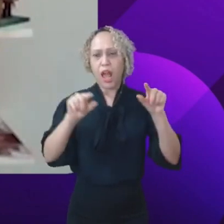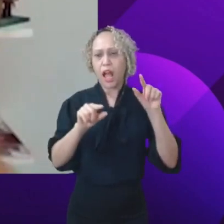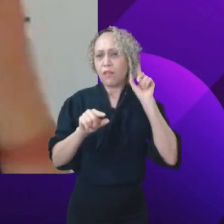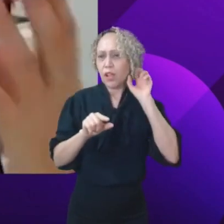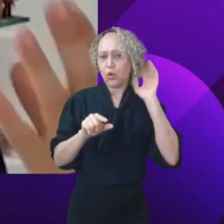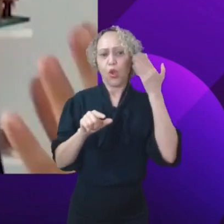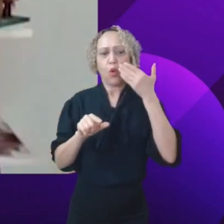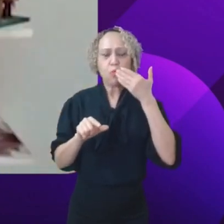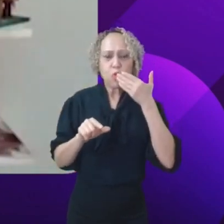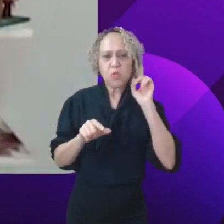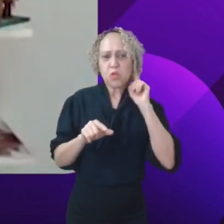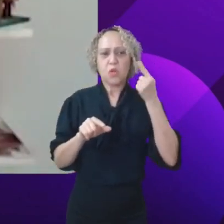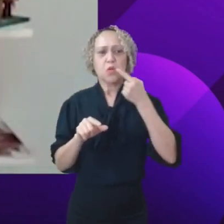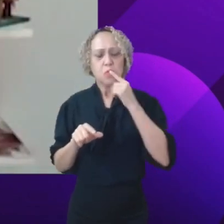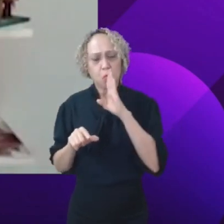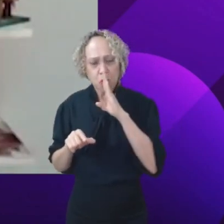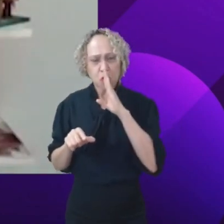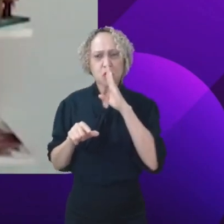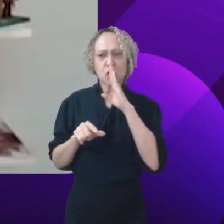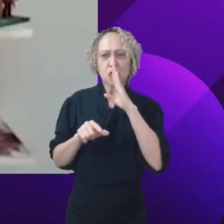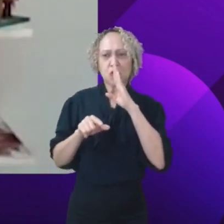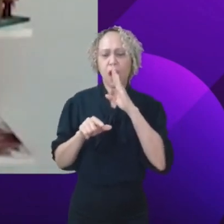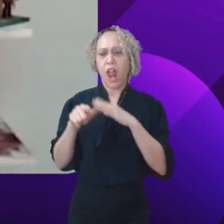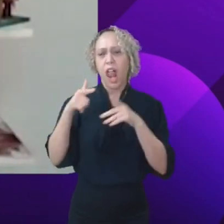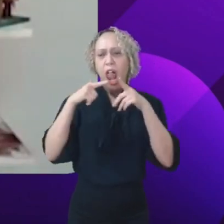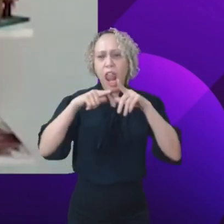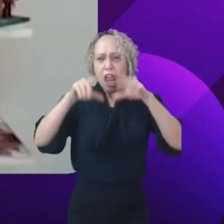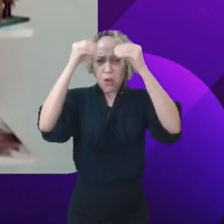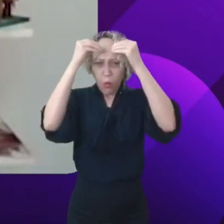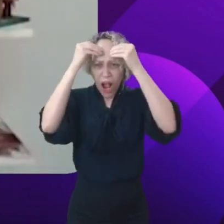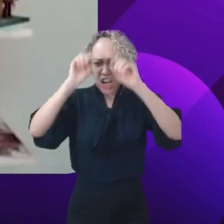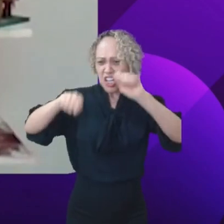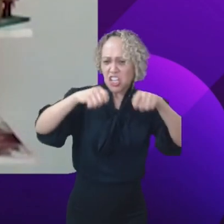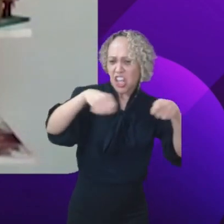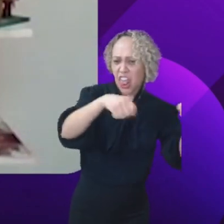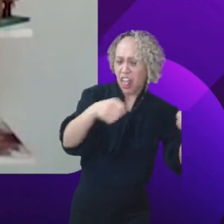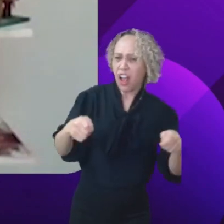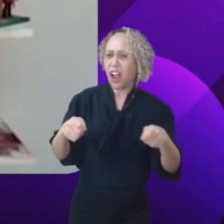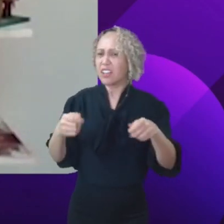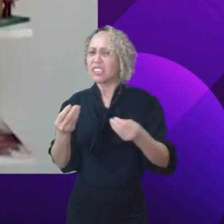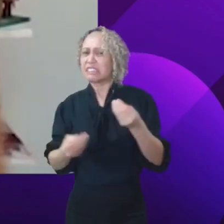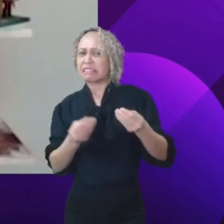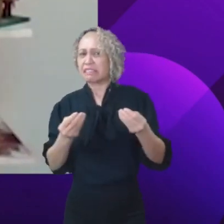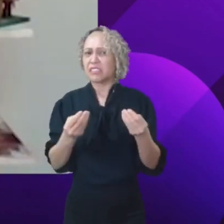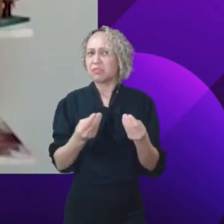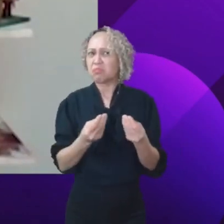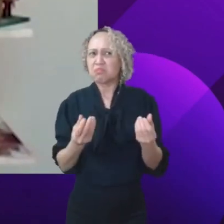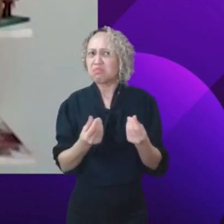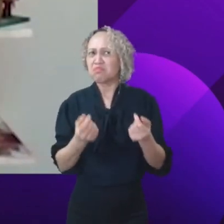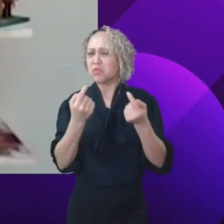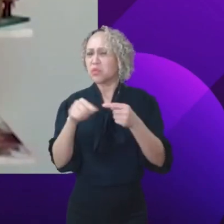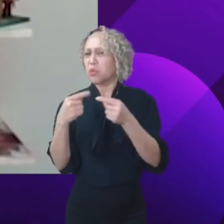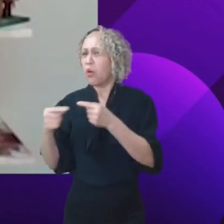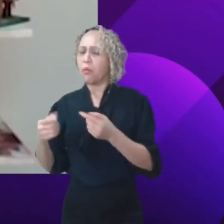de sinais, mudo, são inúmeras essas expressões que vão caracterizando, rotulando estigmas em torno